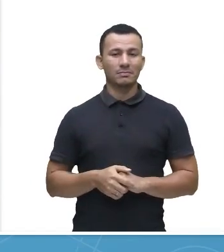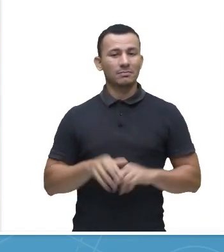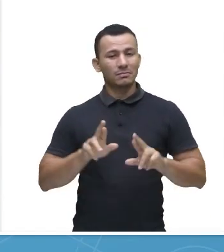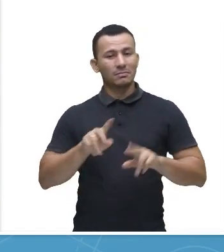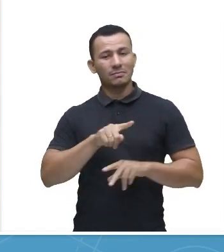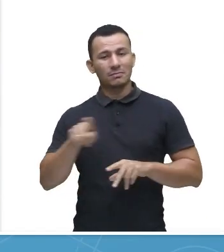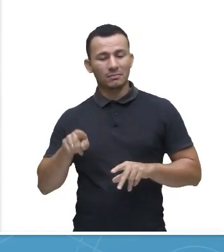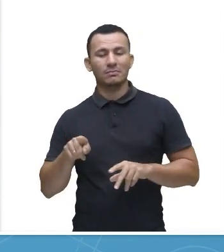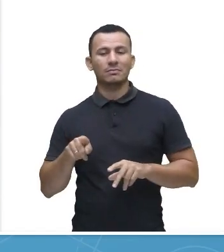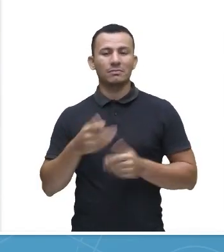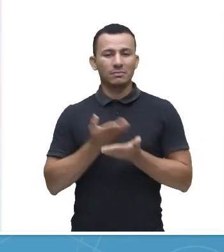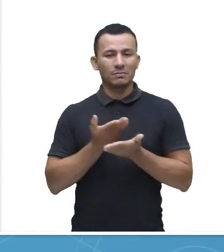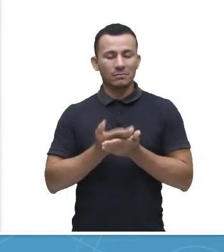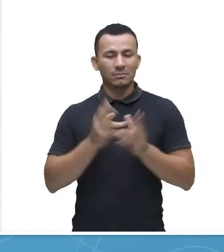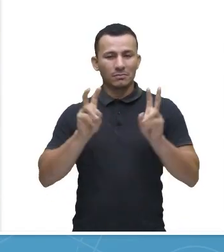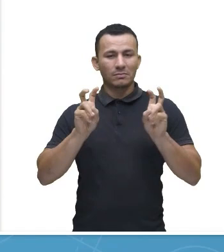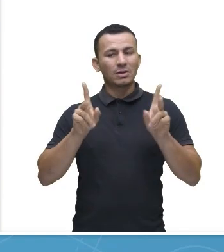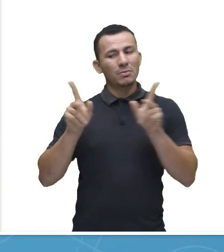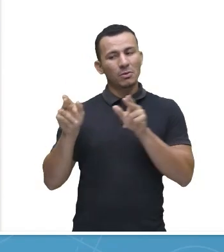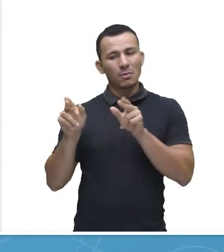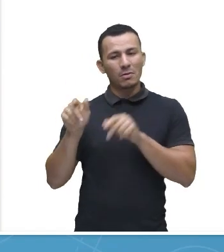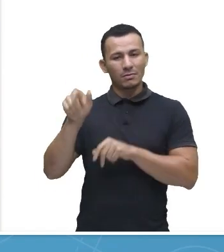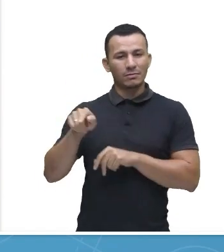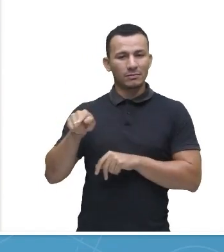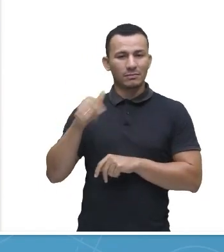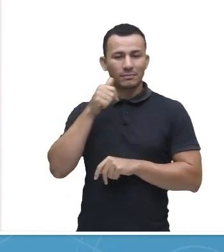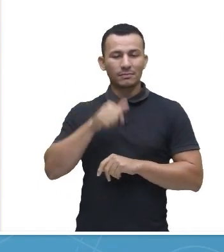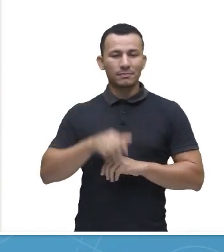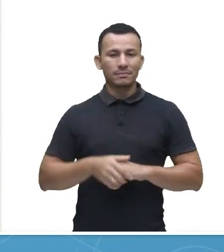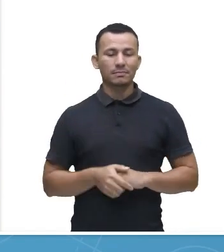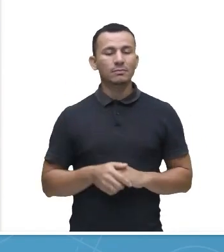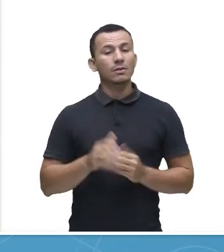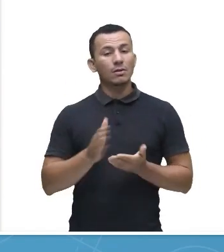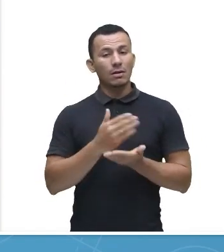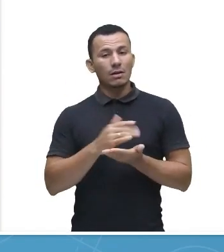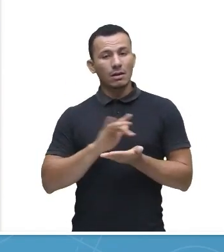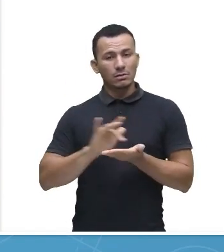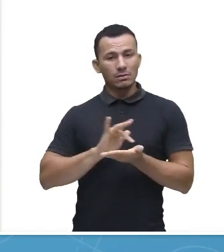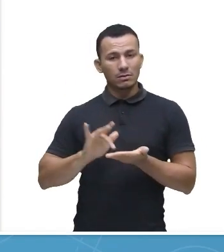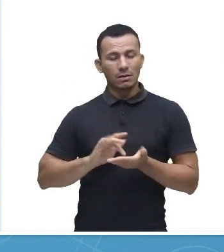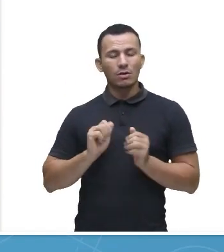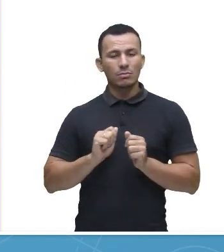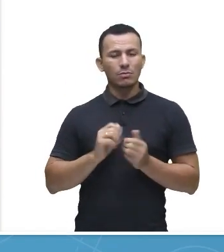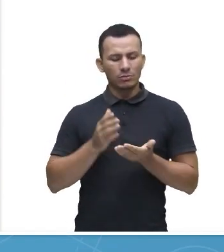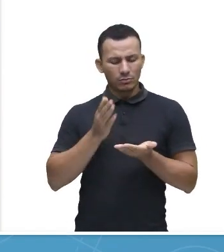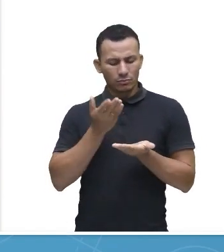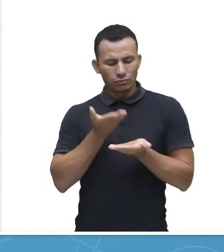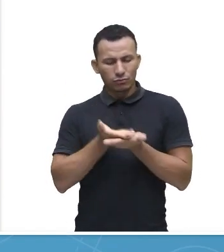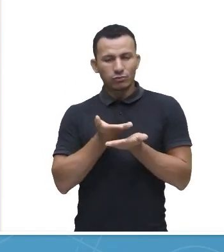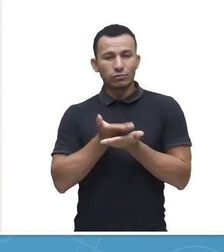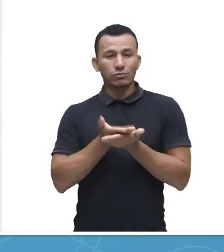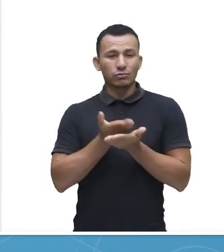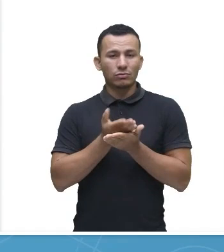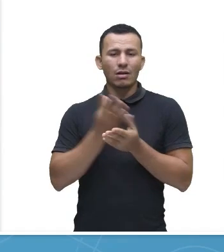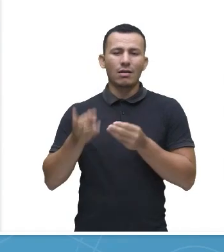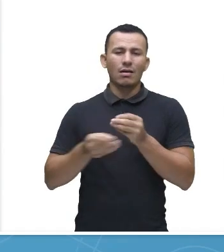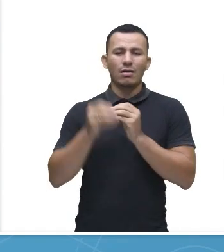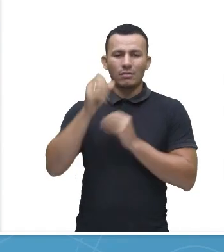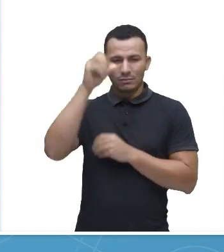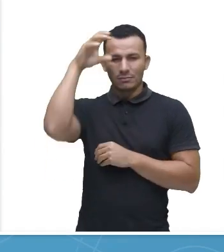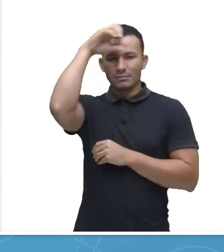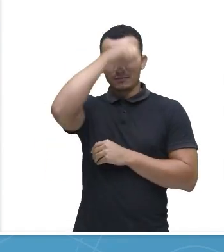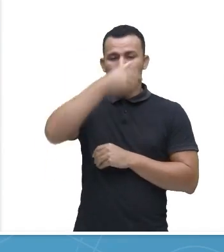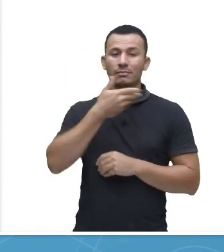estejam estudando, né? Muito bom. Peguem o caderno digital, acompanhem junto aí com essas questões, que aí vai reforçar mais o